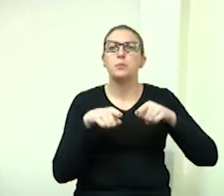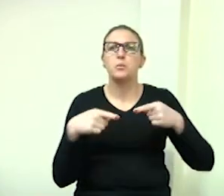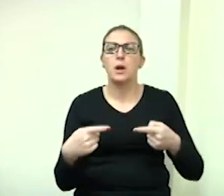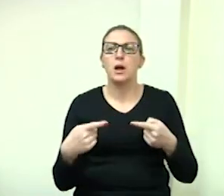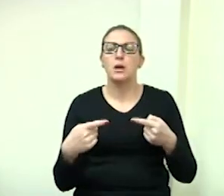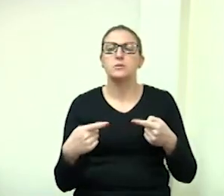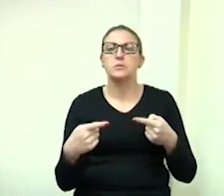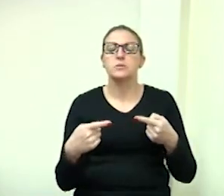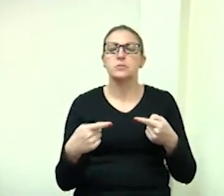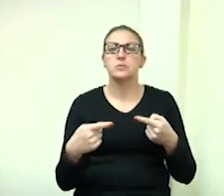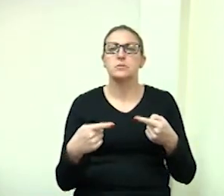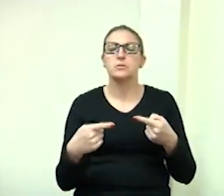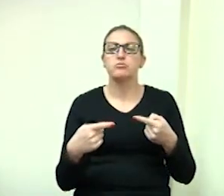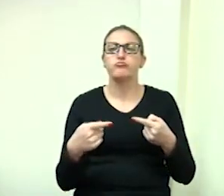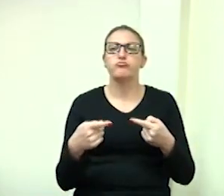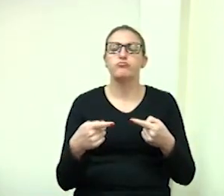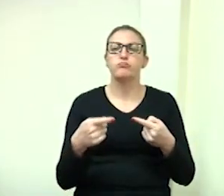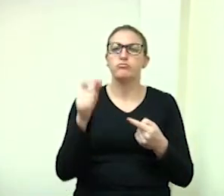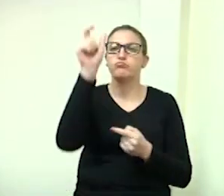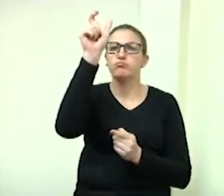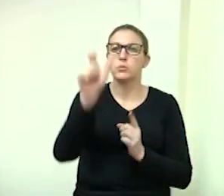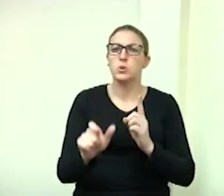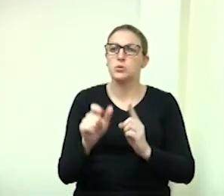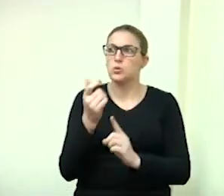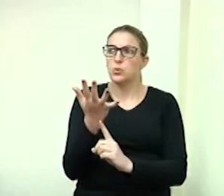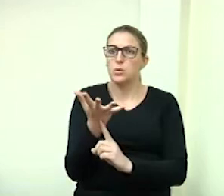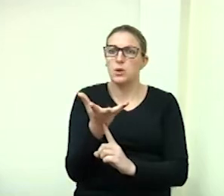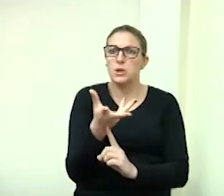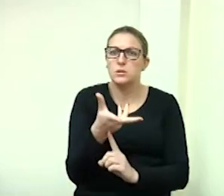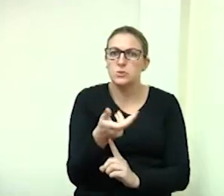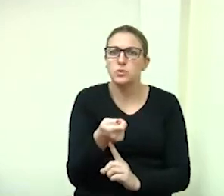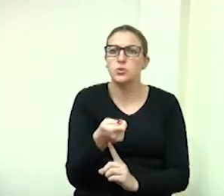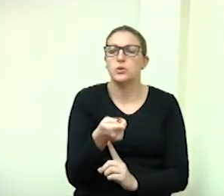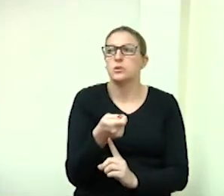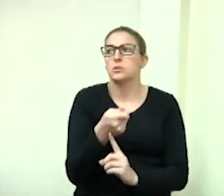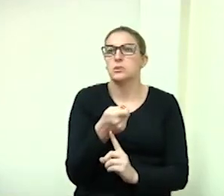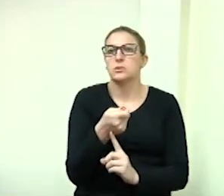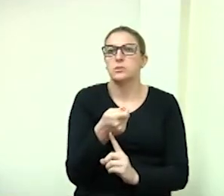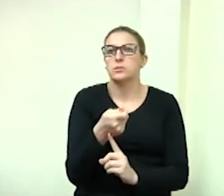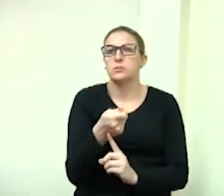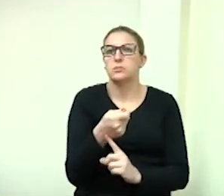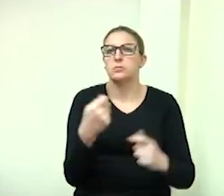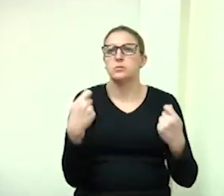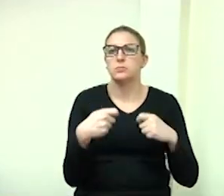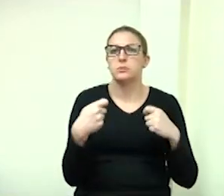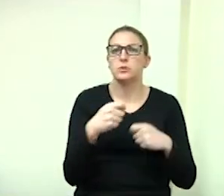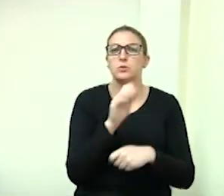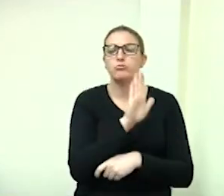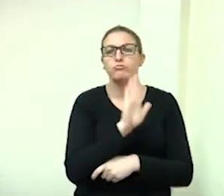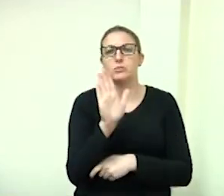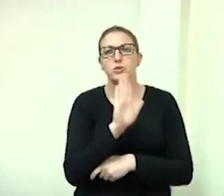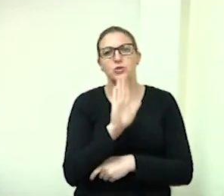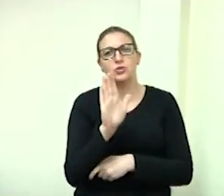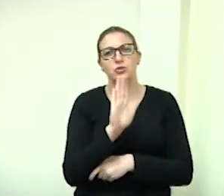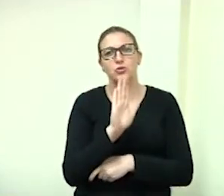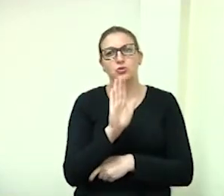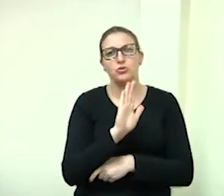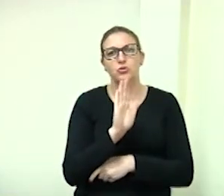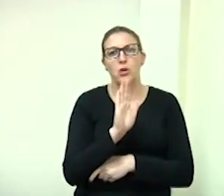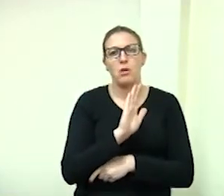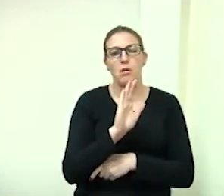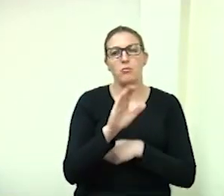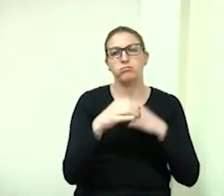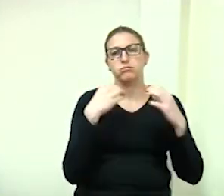de tudo desse belo artista né que teve que se despedir dos palcos em 2012